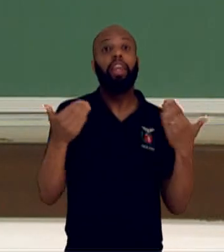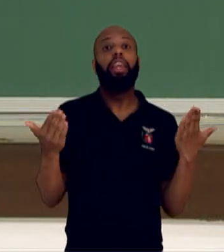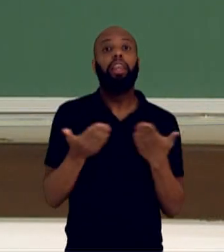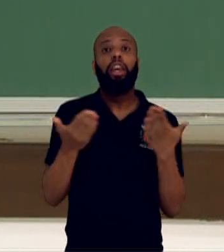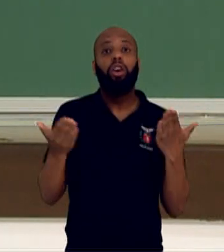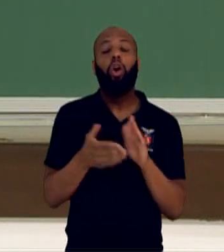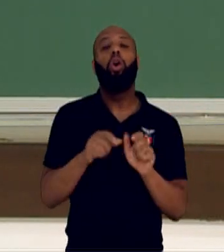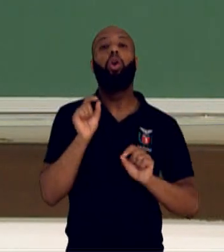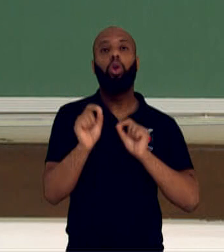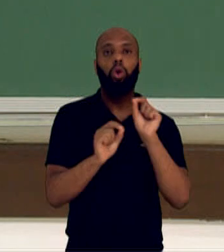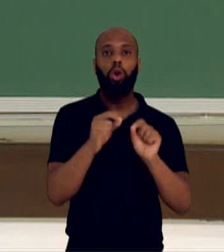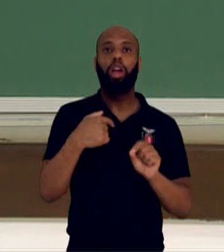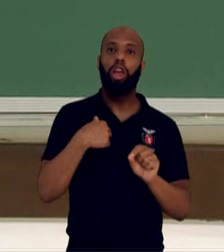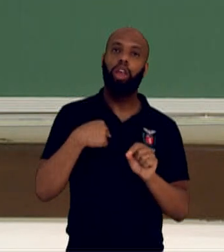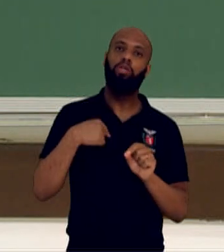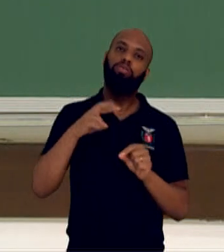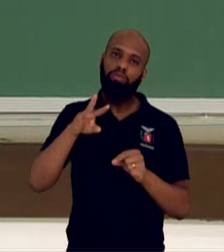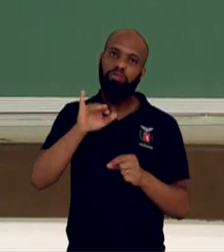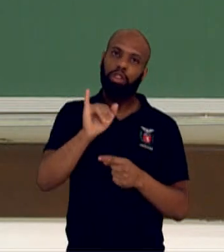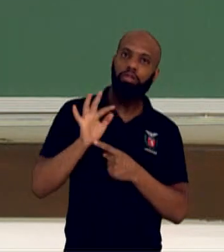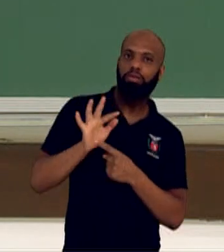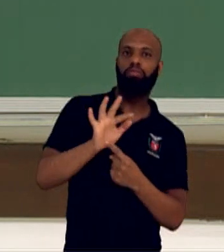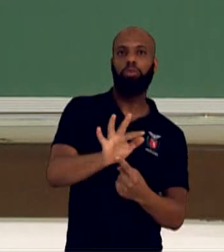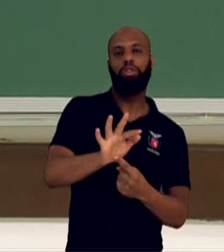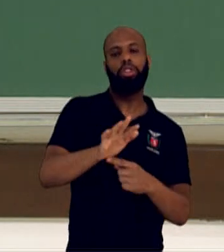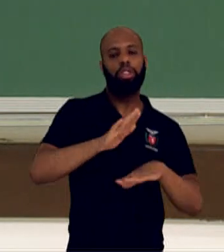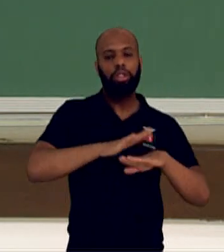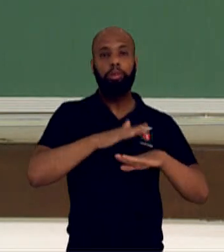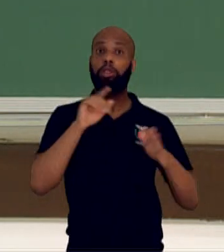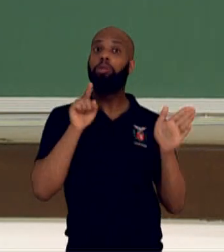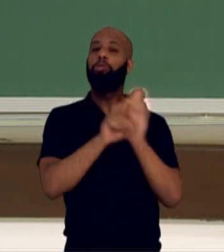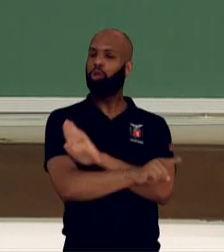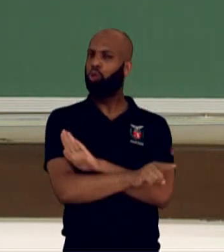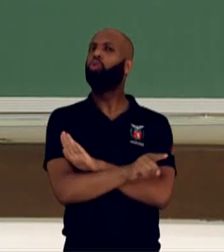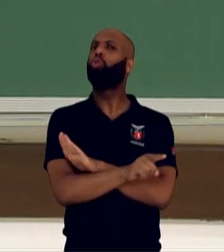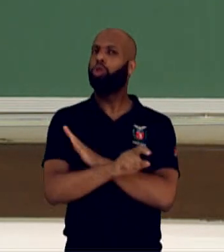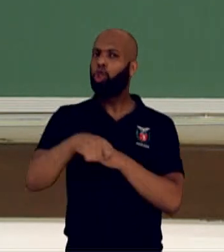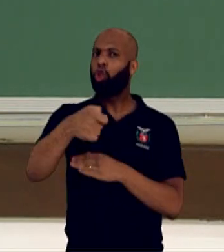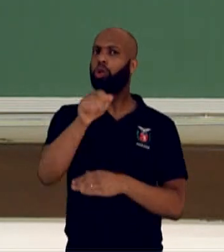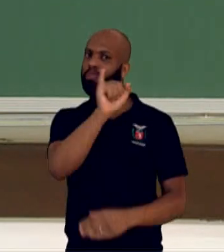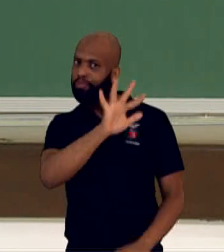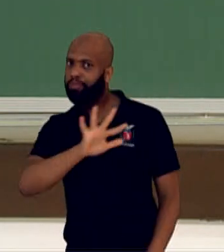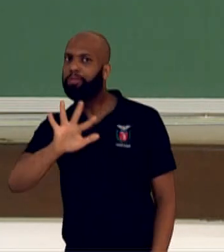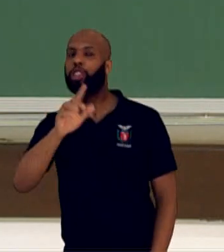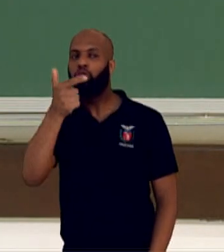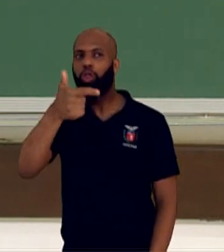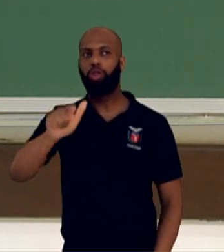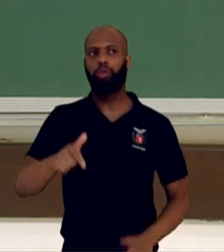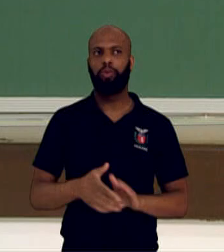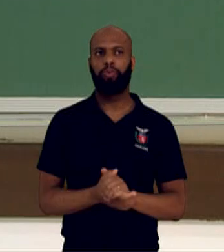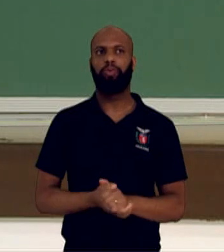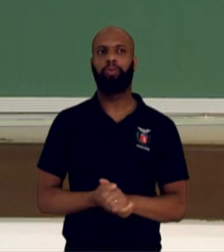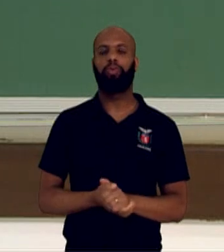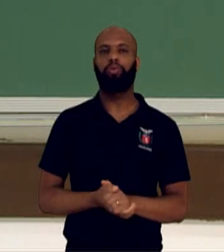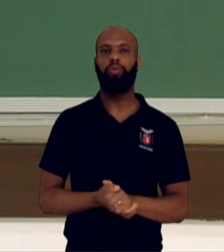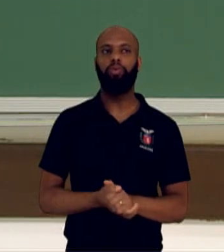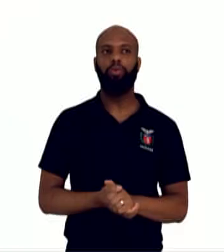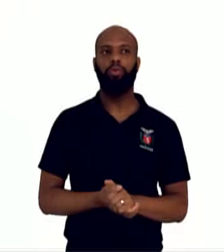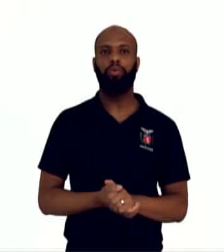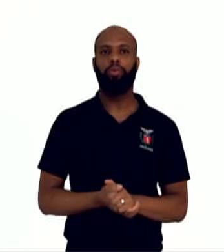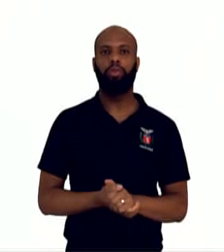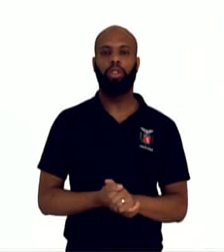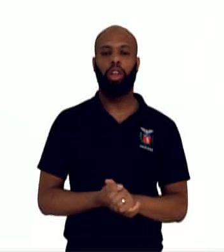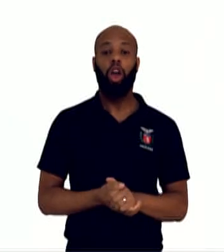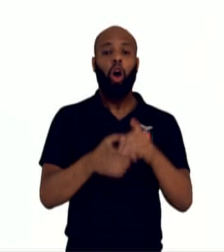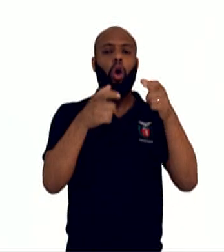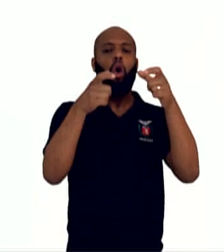agora, pessoal, eu vou trazer para vocês mais uma perguntinha de observação de imagem. Vamos lá? Olha só. Em